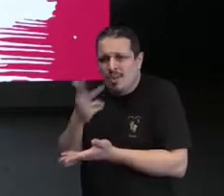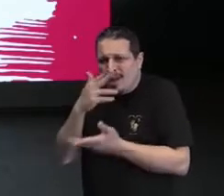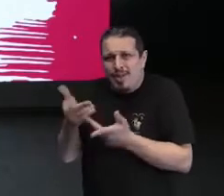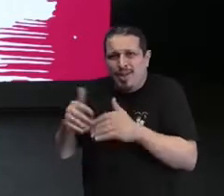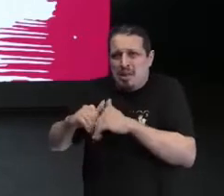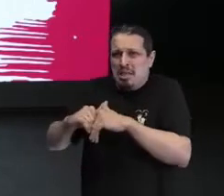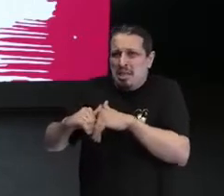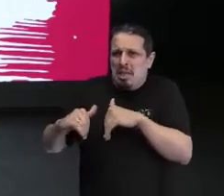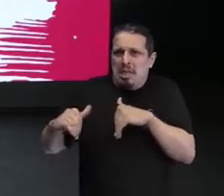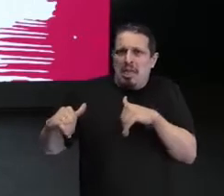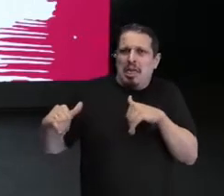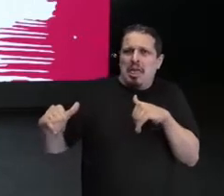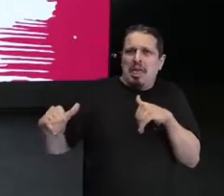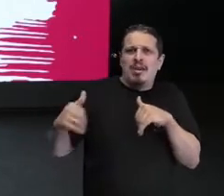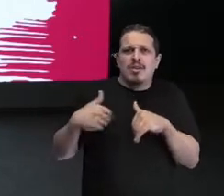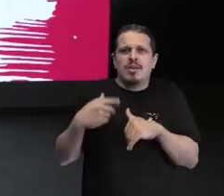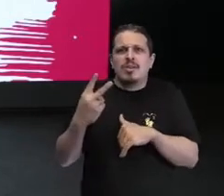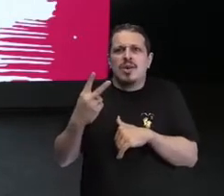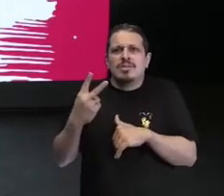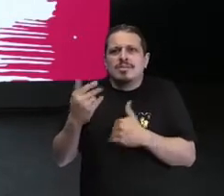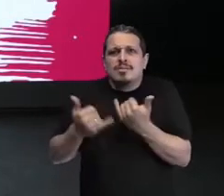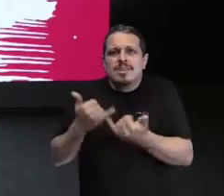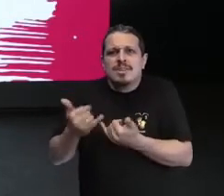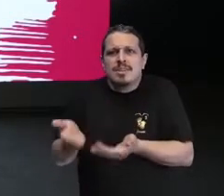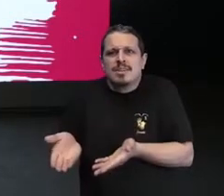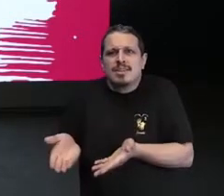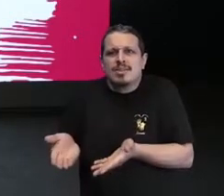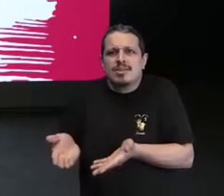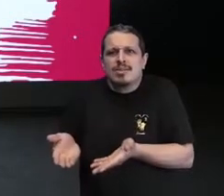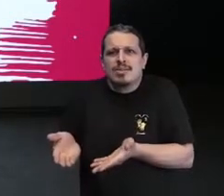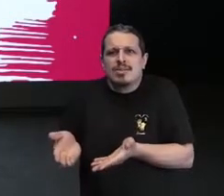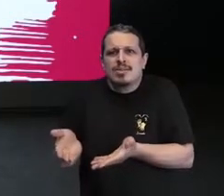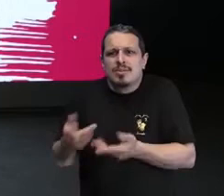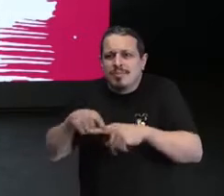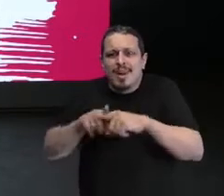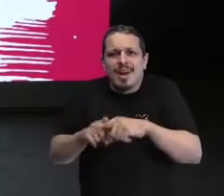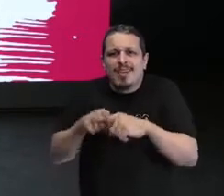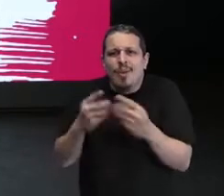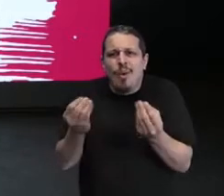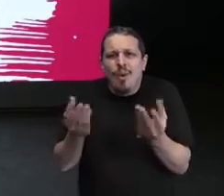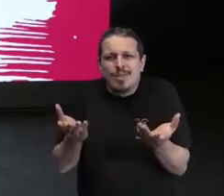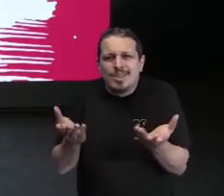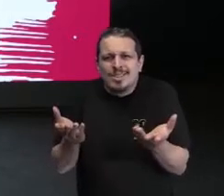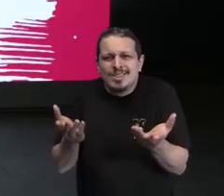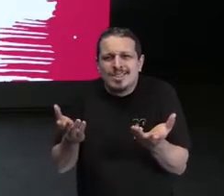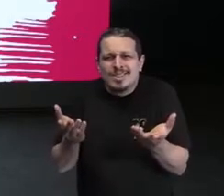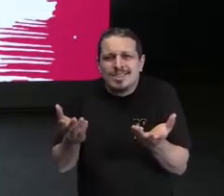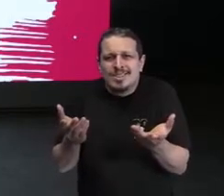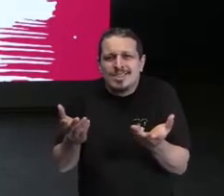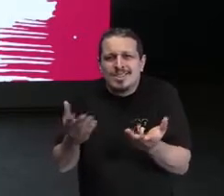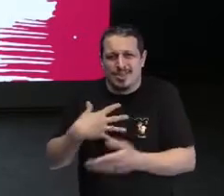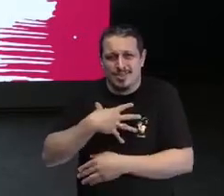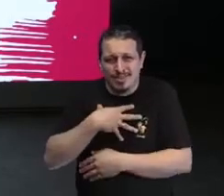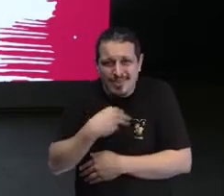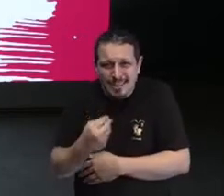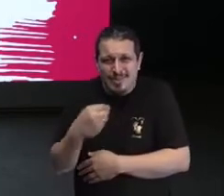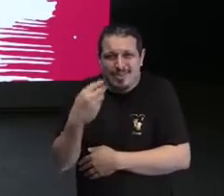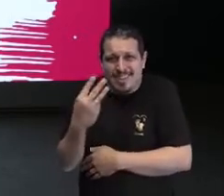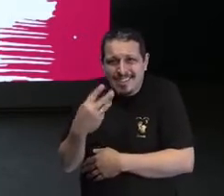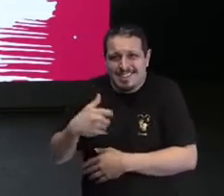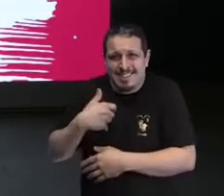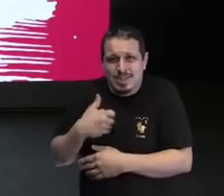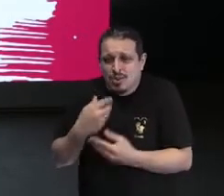para longe do meu filho. Que raios ela achava que o meu filho de 3 anos ia fazer com o filho